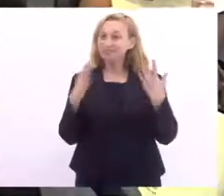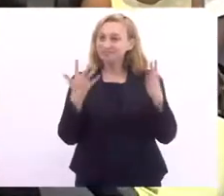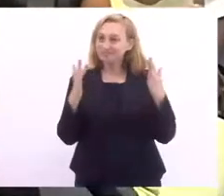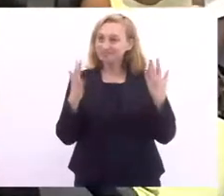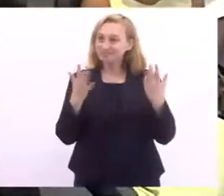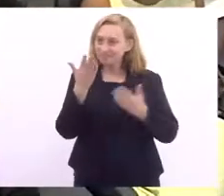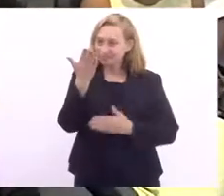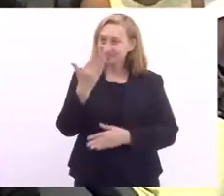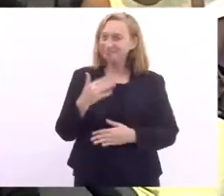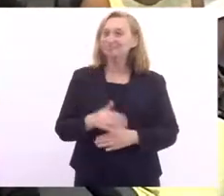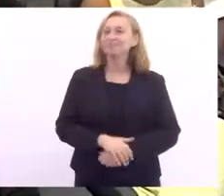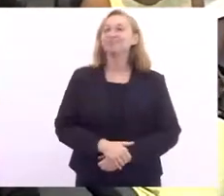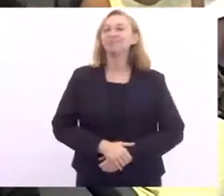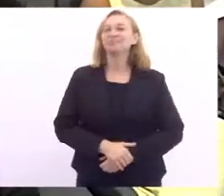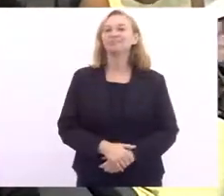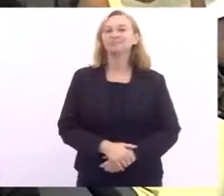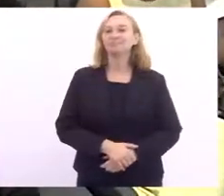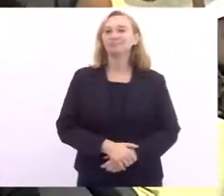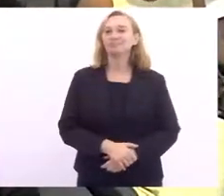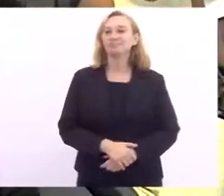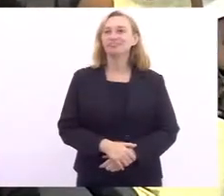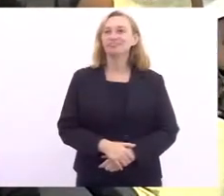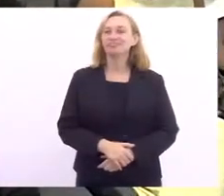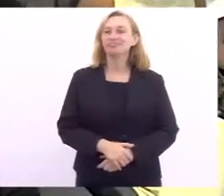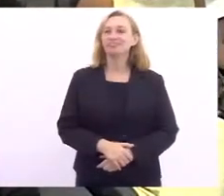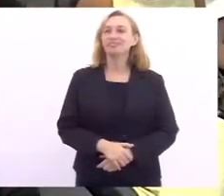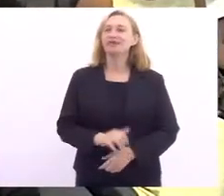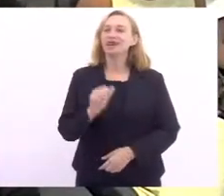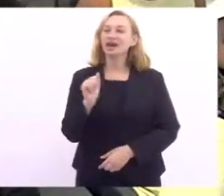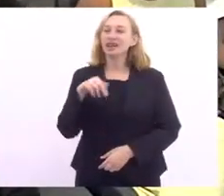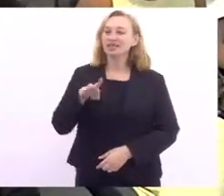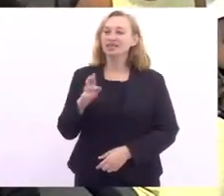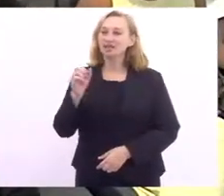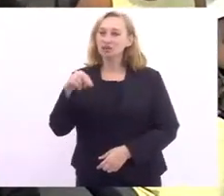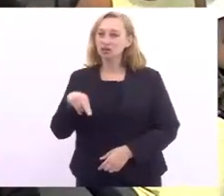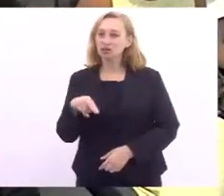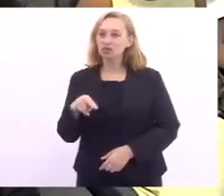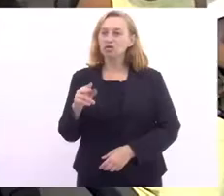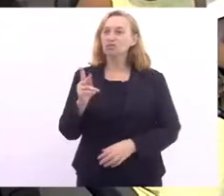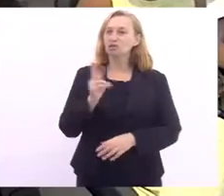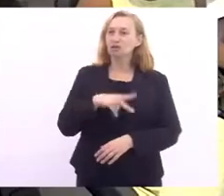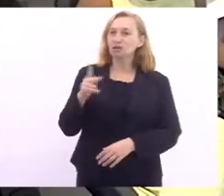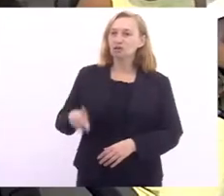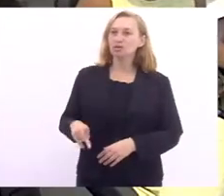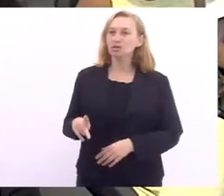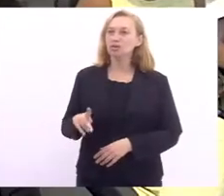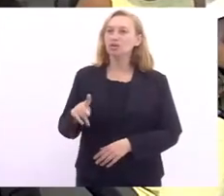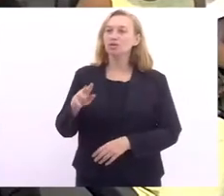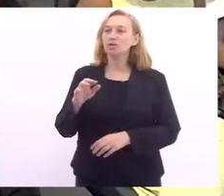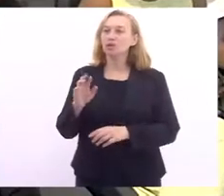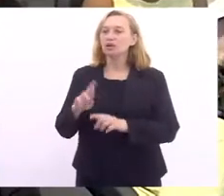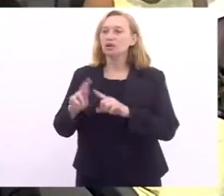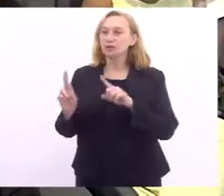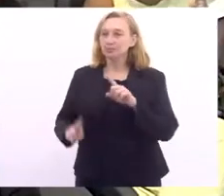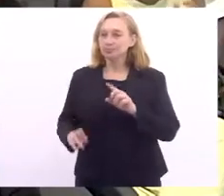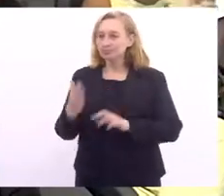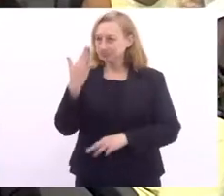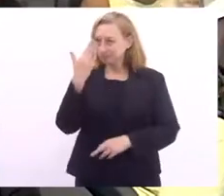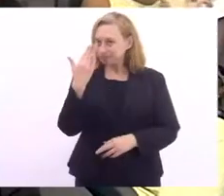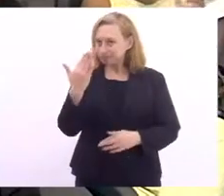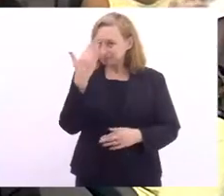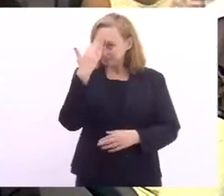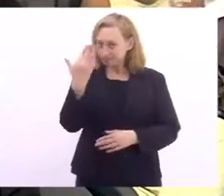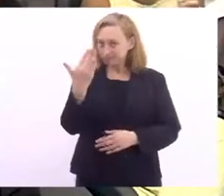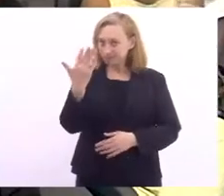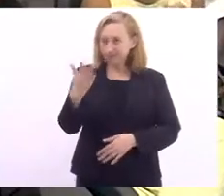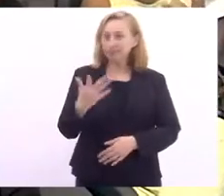saudações quilombolas Anderson Oriente meu colega professor da UFRJ economista especialista e com sou obrigado a de